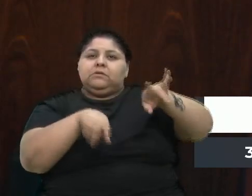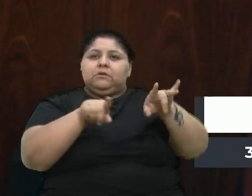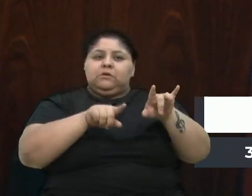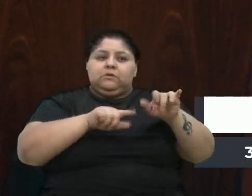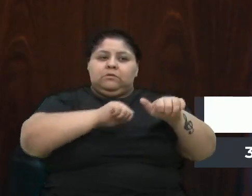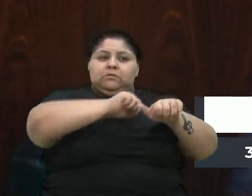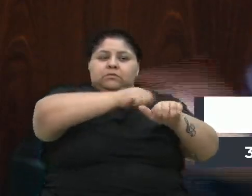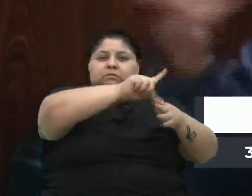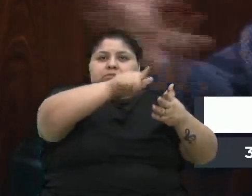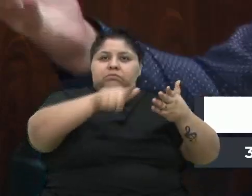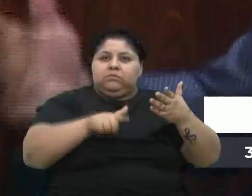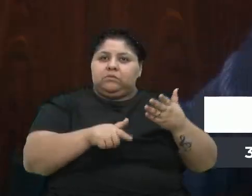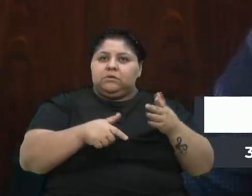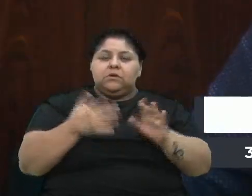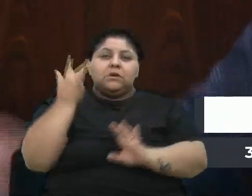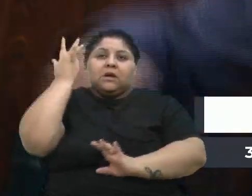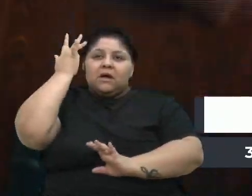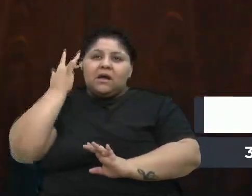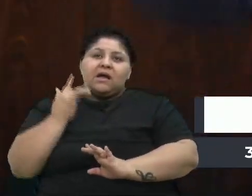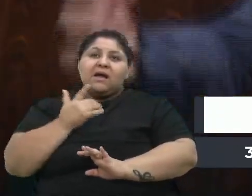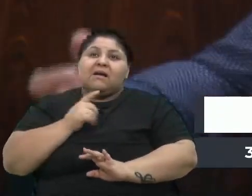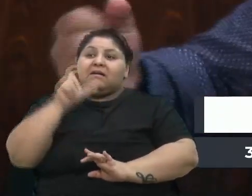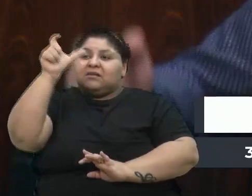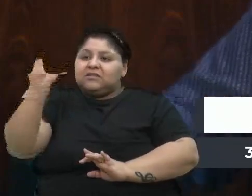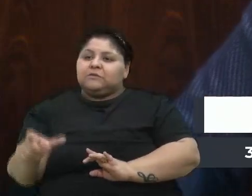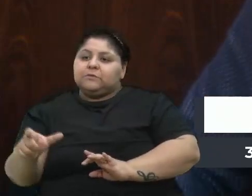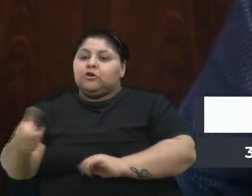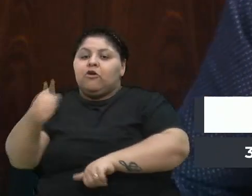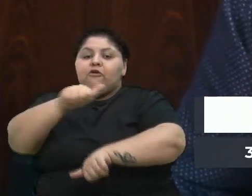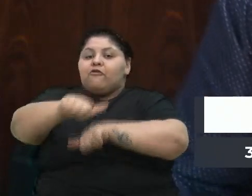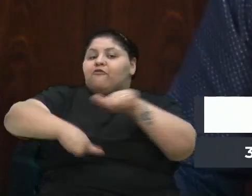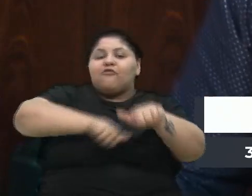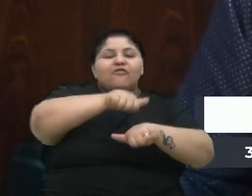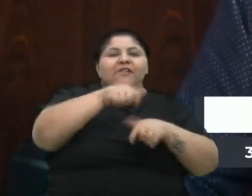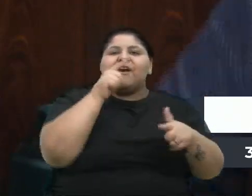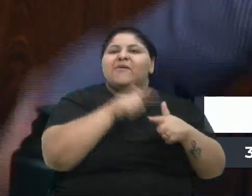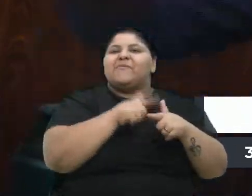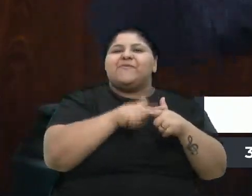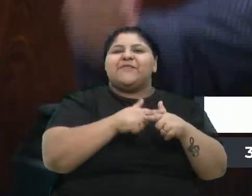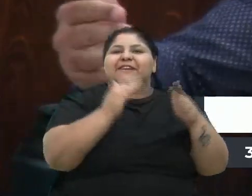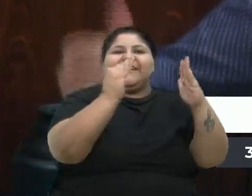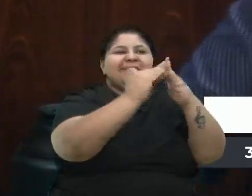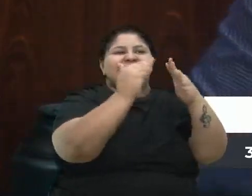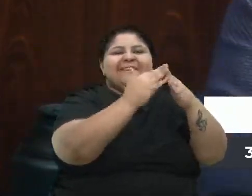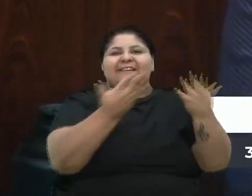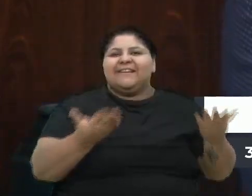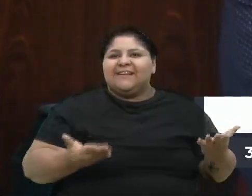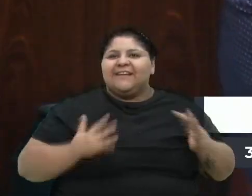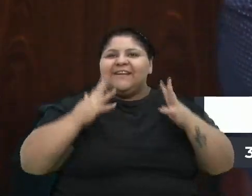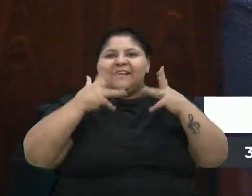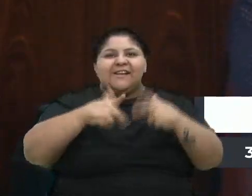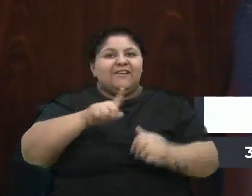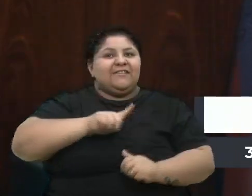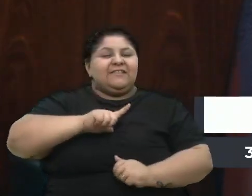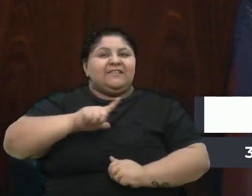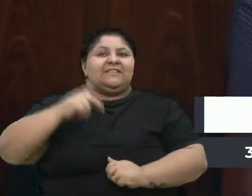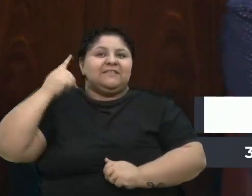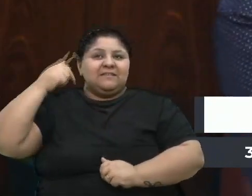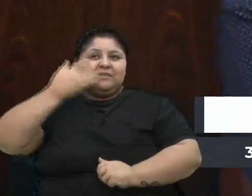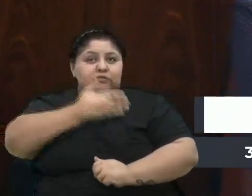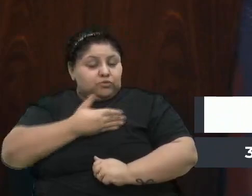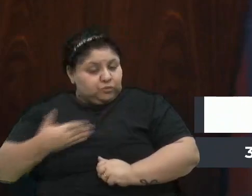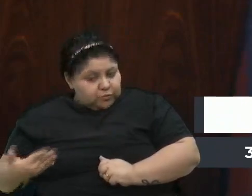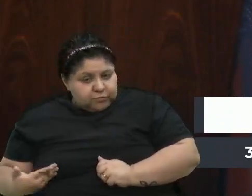outros lugares, amanhã essas pessoas vão voltar porque elas não têm para onde ir. Enquanto não tiver política pública, que a senhora bem